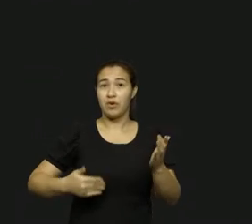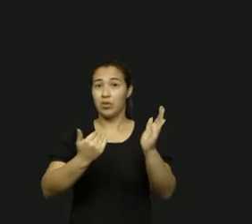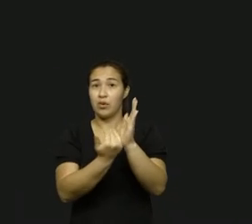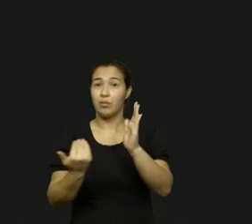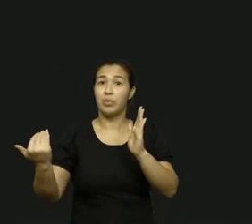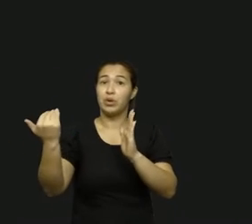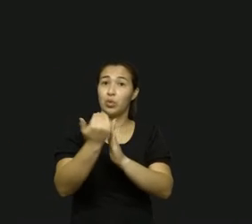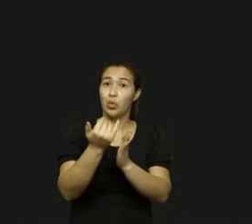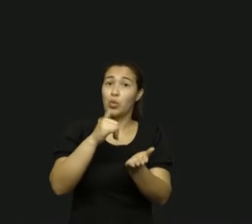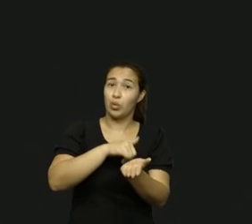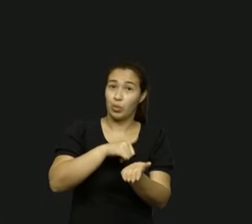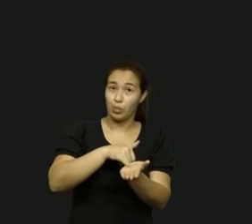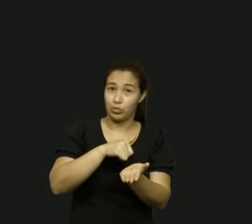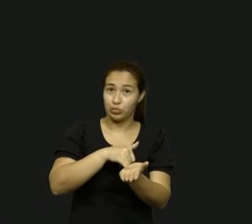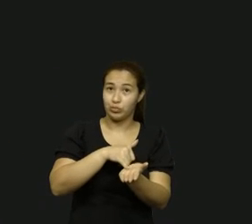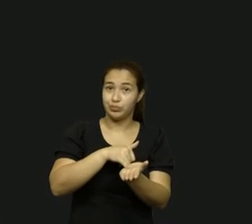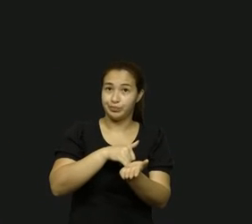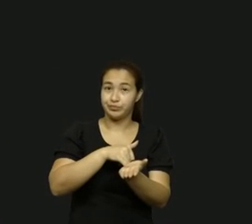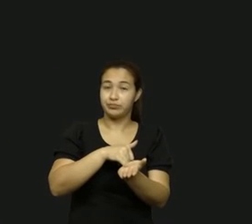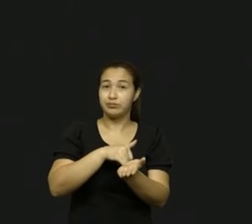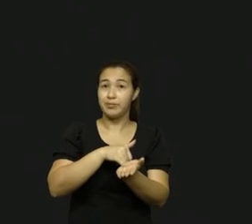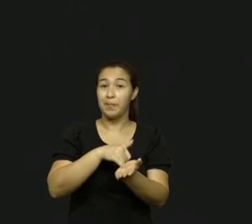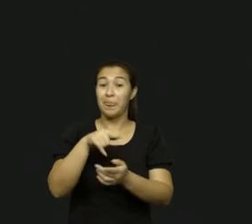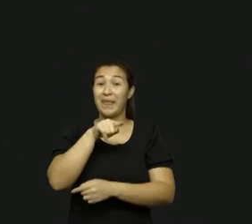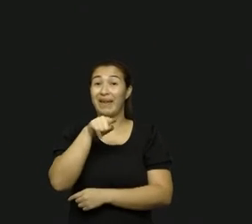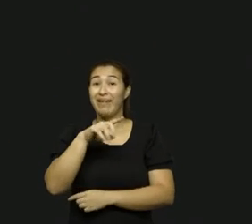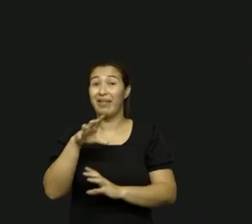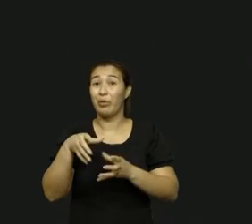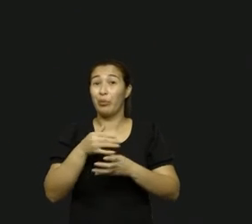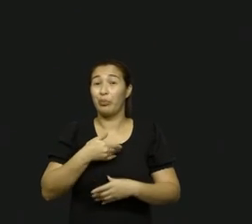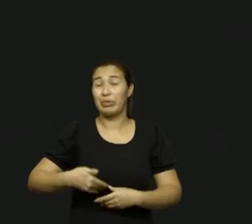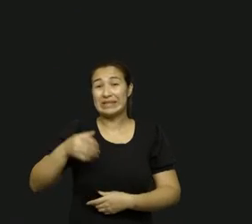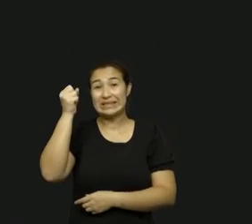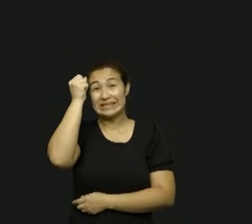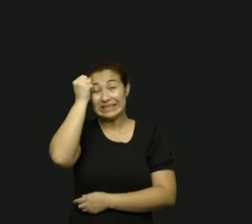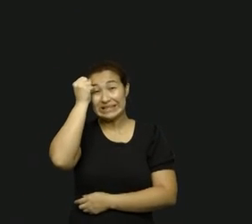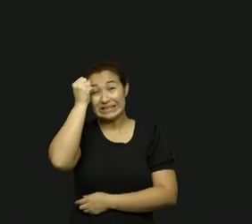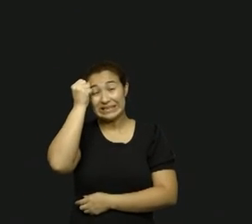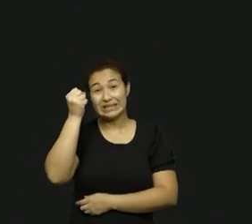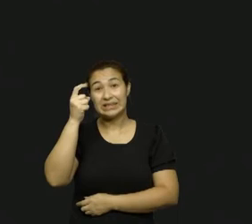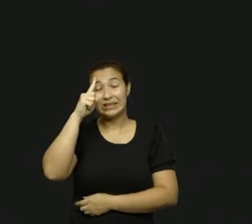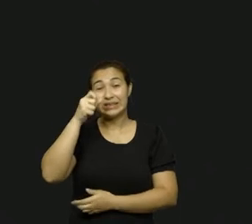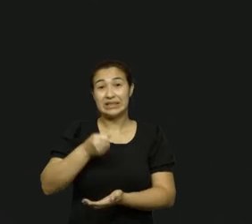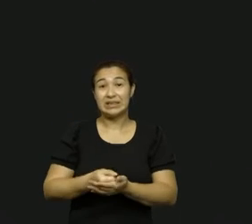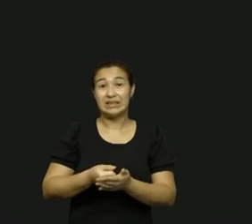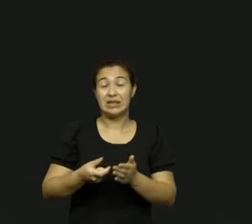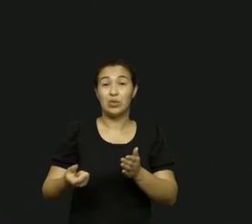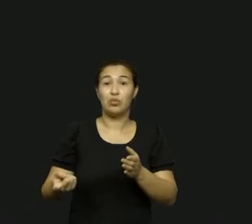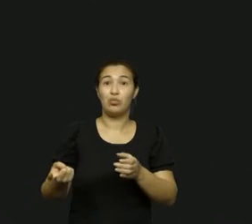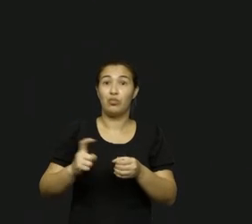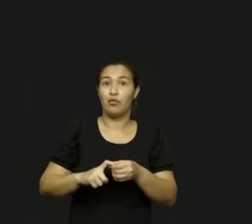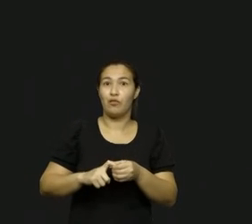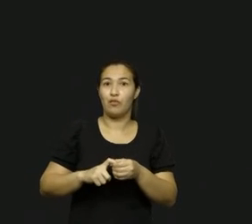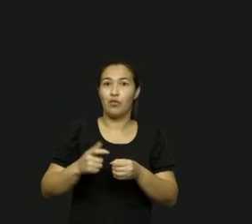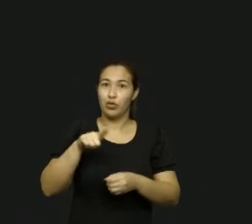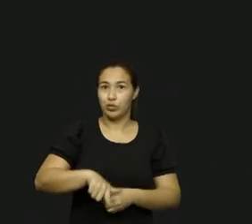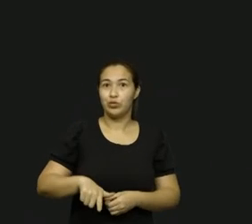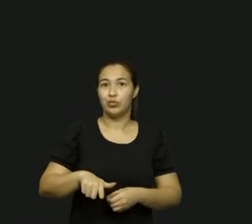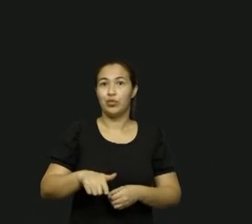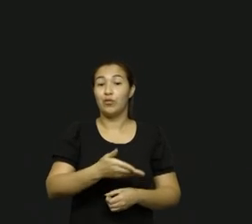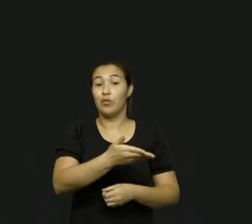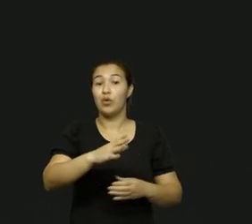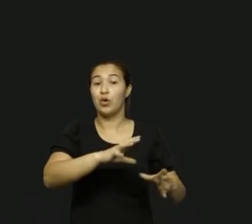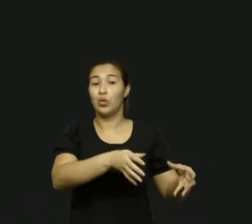impostos, se arrependeu parcialmente, voltou atrás em alguns setores, deixando outros de